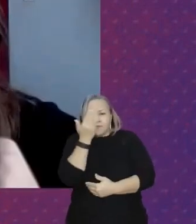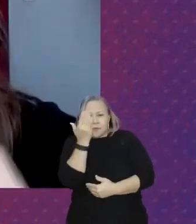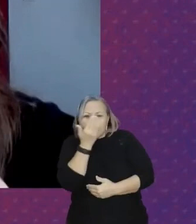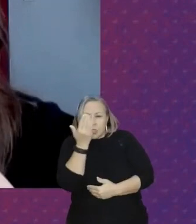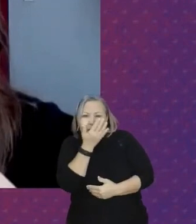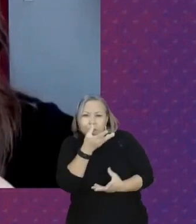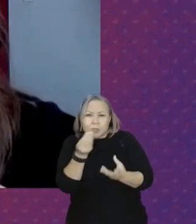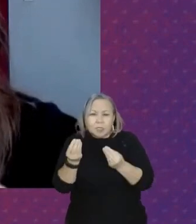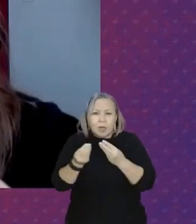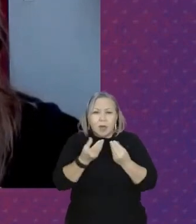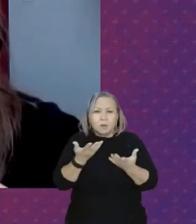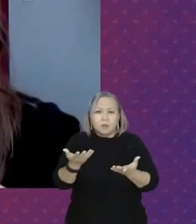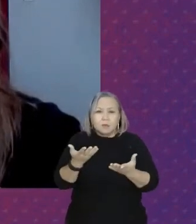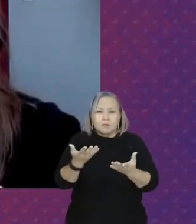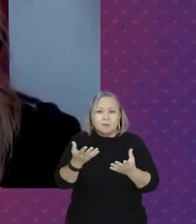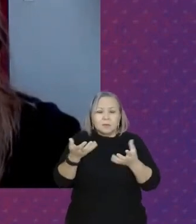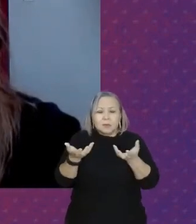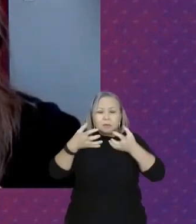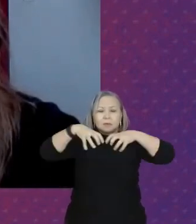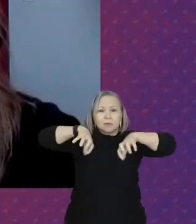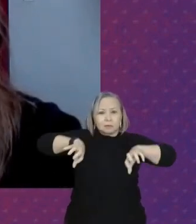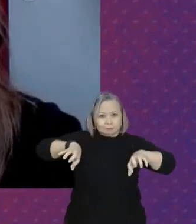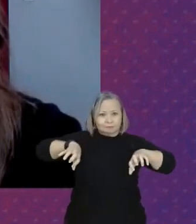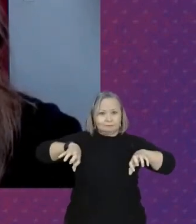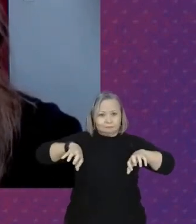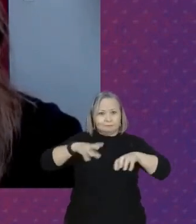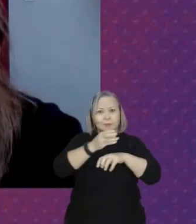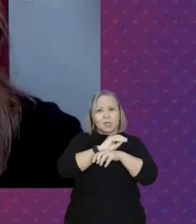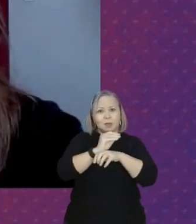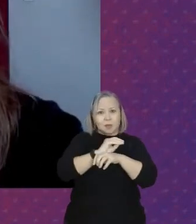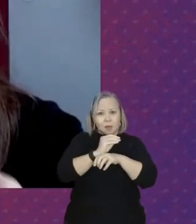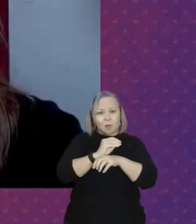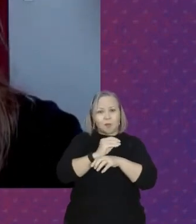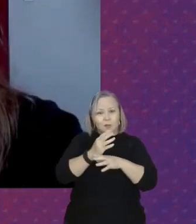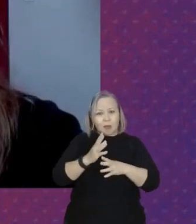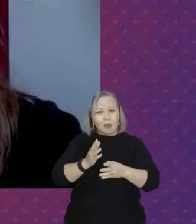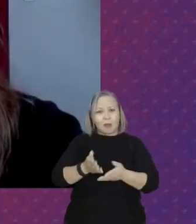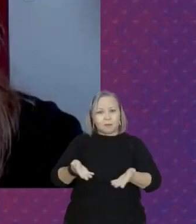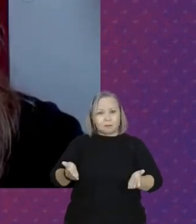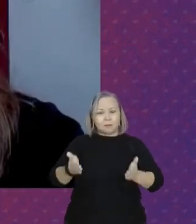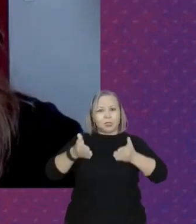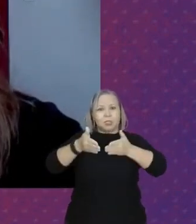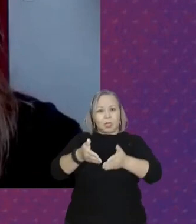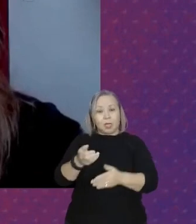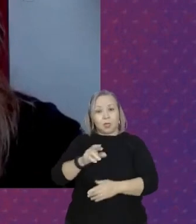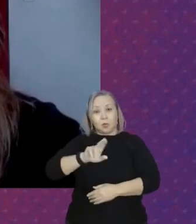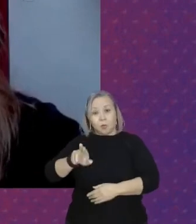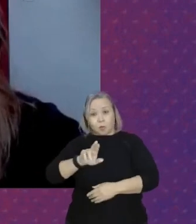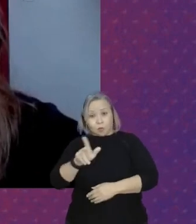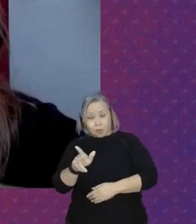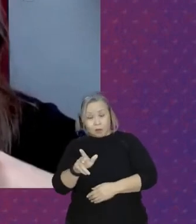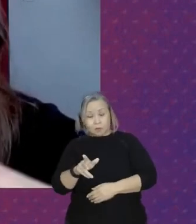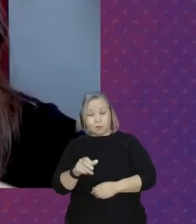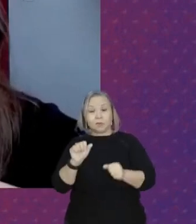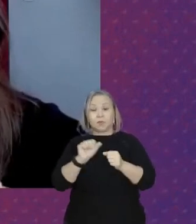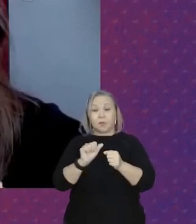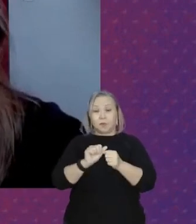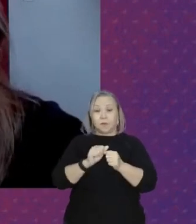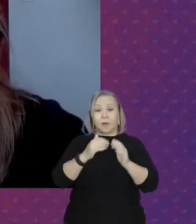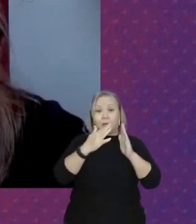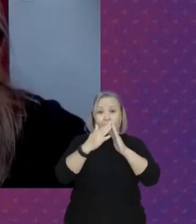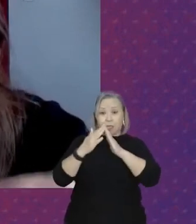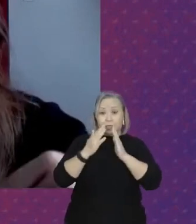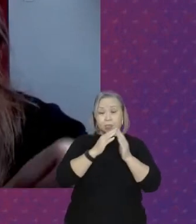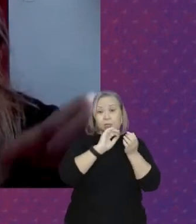essa indissociabilidade entre o cuidado indireto e o cuidado direto, quando ele se realiza no ambiente doméstico, né, nas